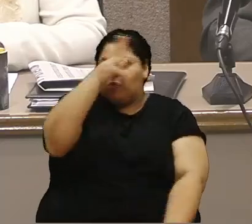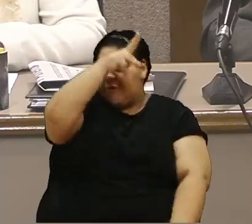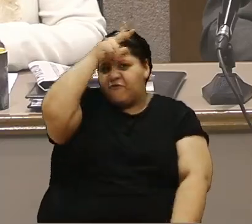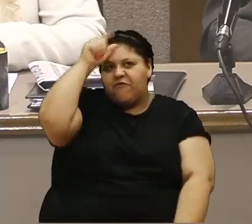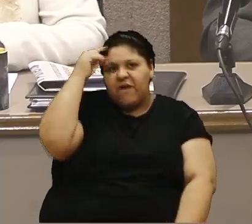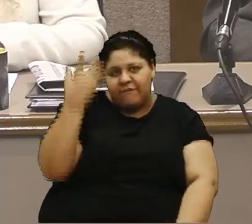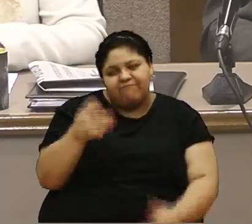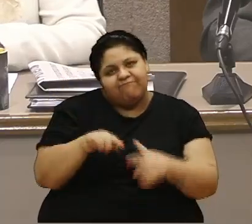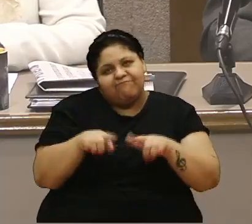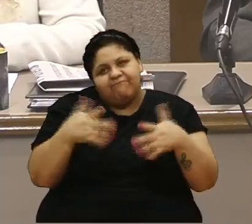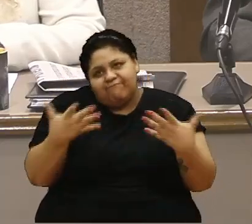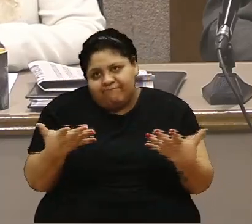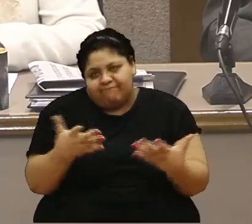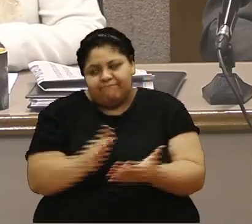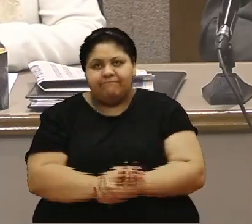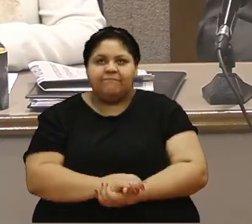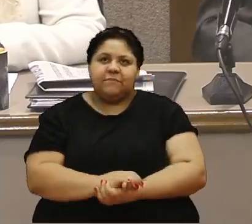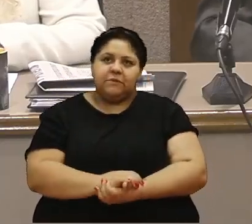né? Mas, enfim,